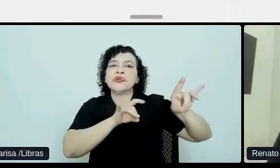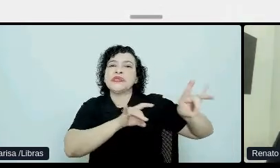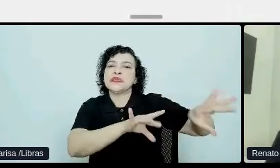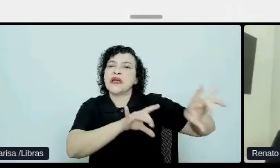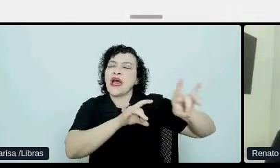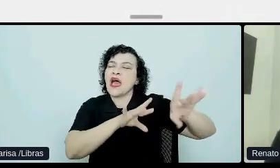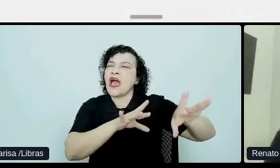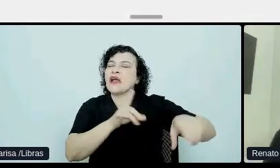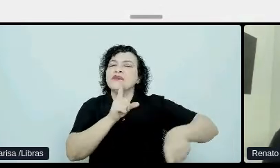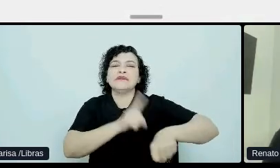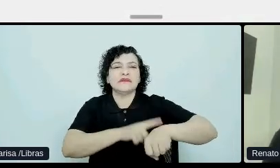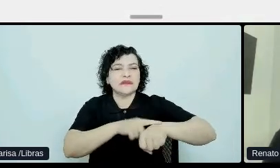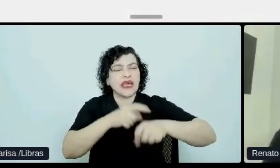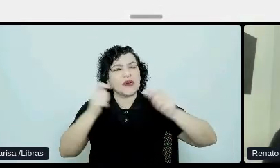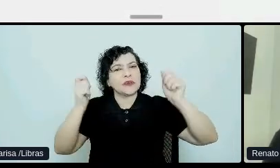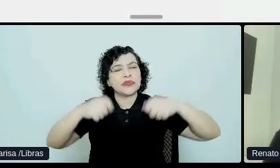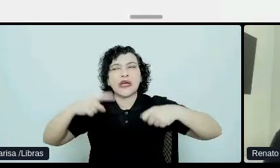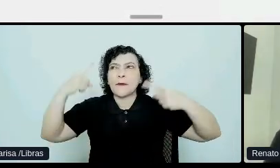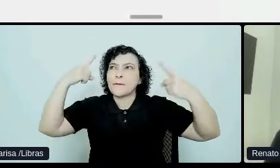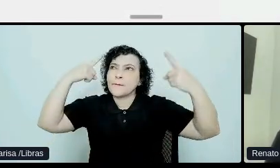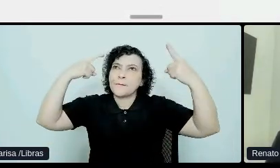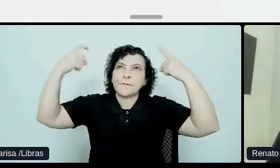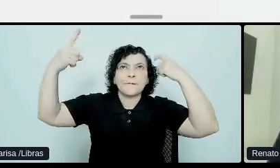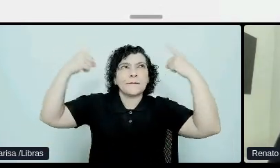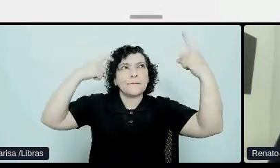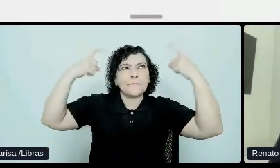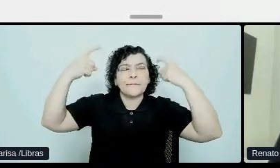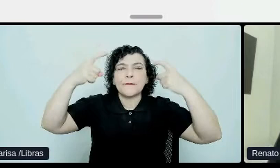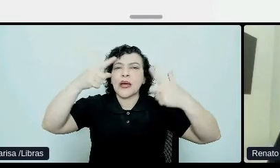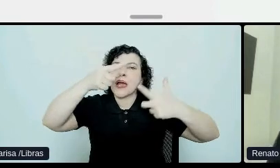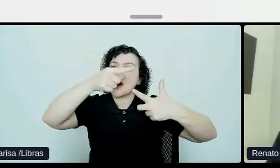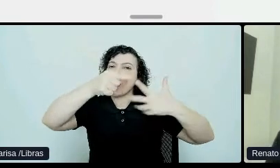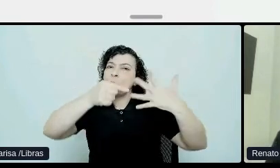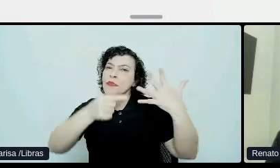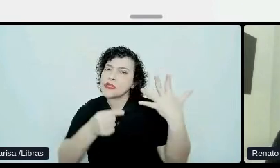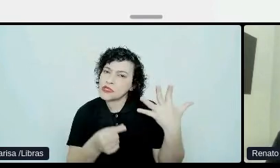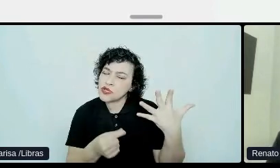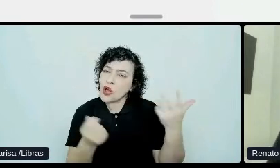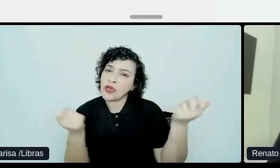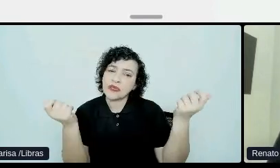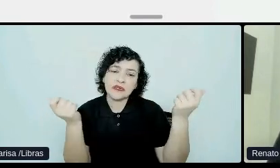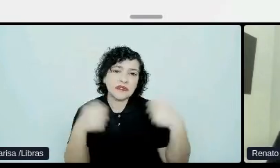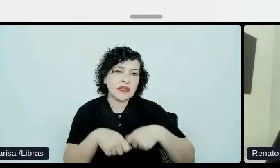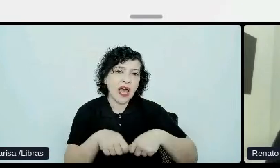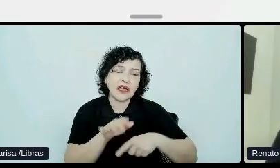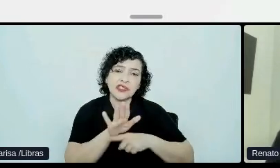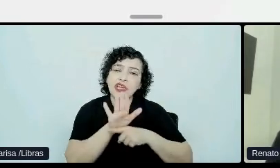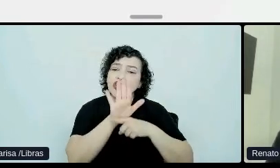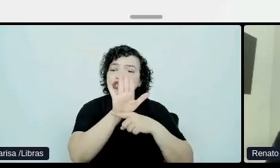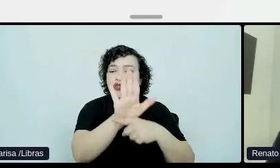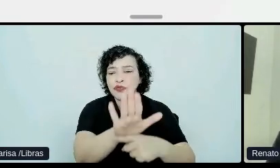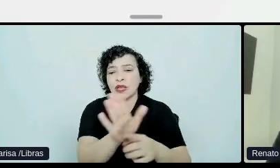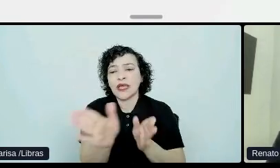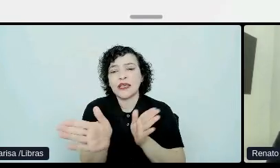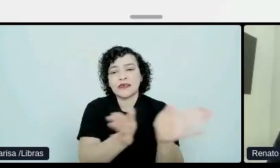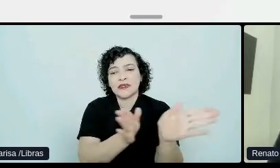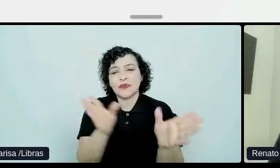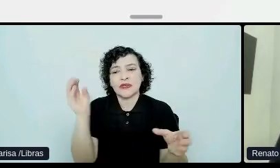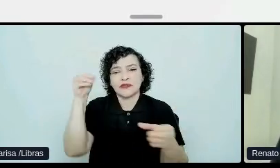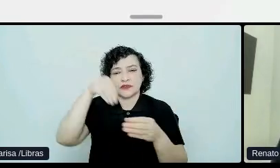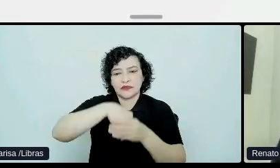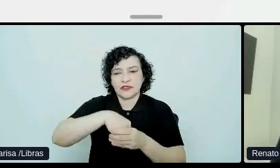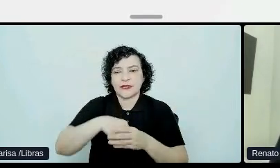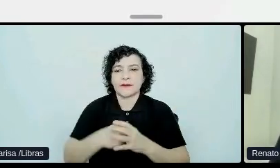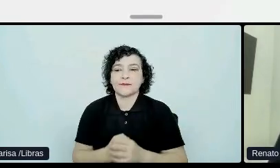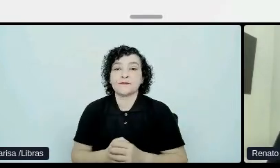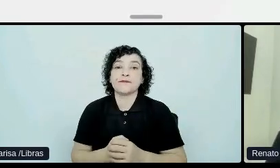ali e ver formas, né, de resolver esse problema. Né? Então, ali abaixo ele traz ali